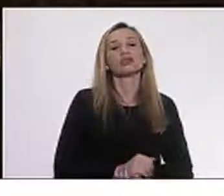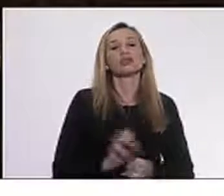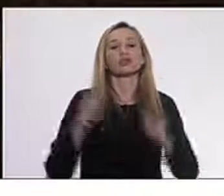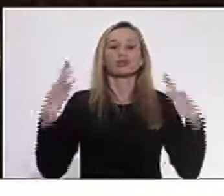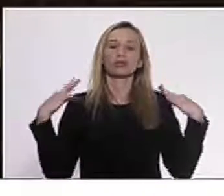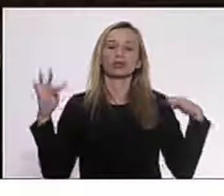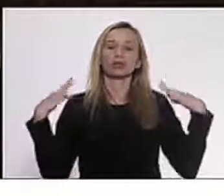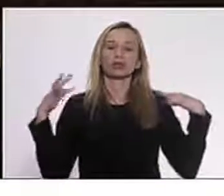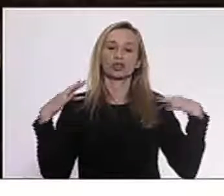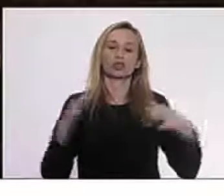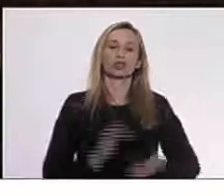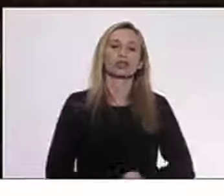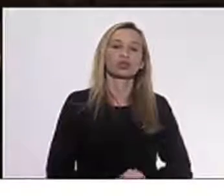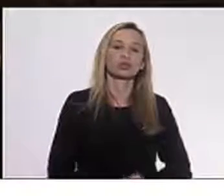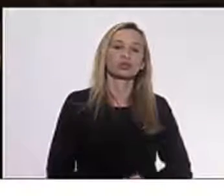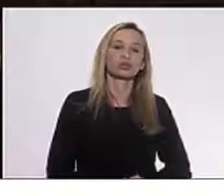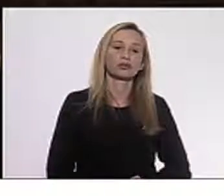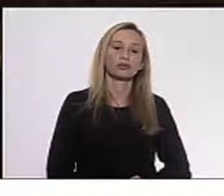turismo.